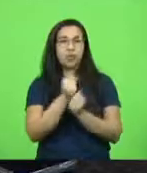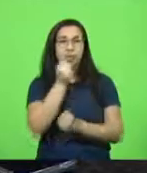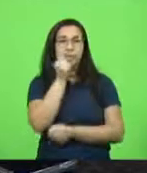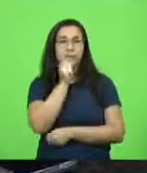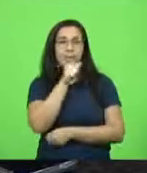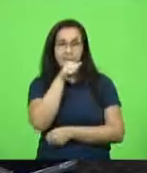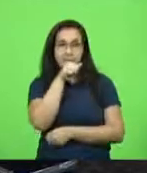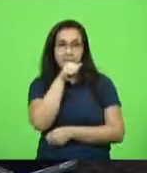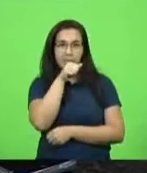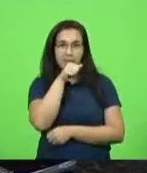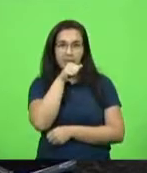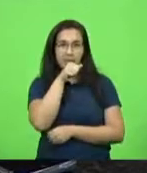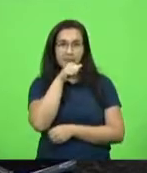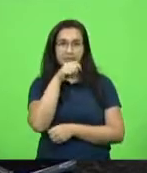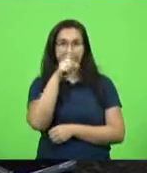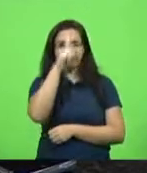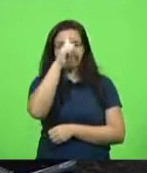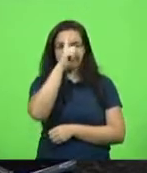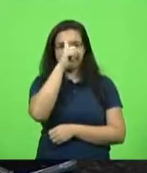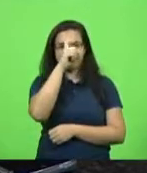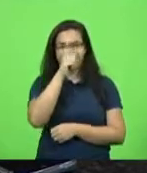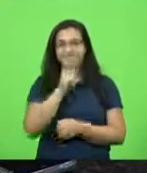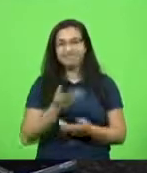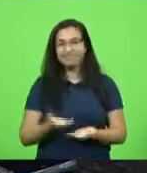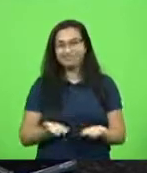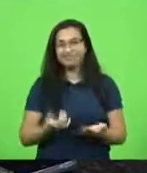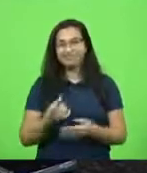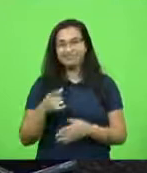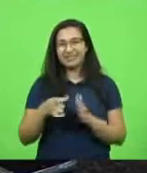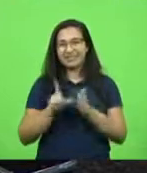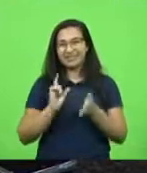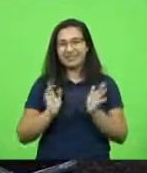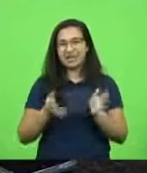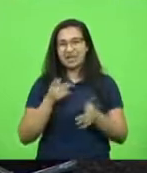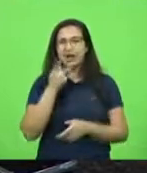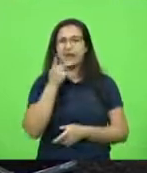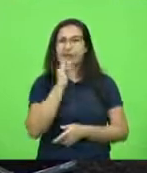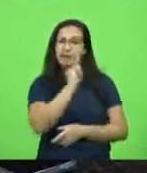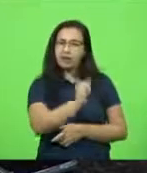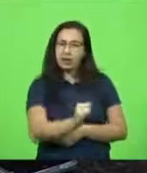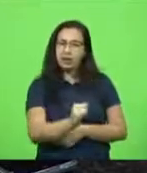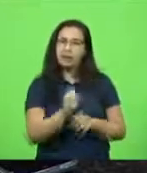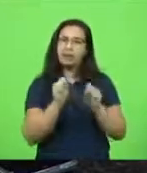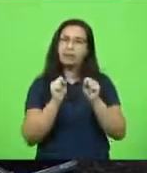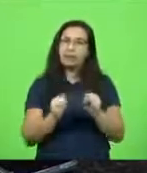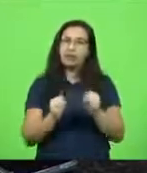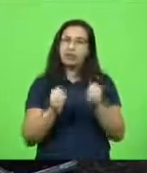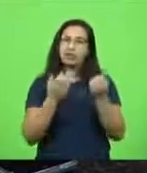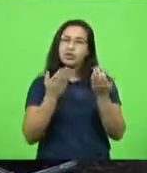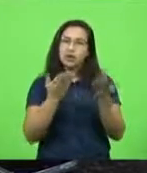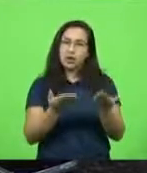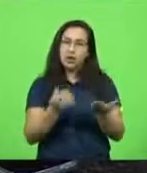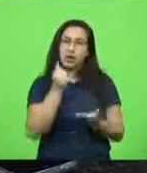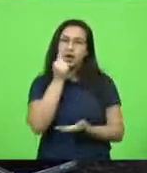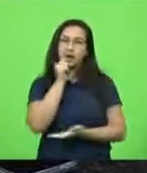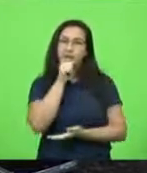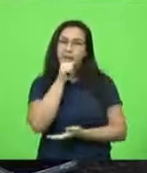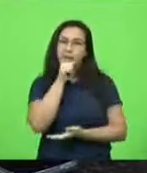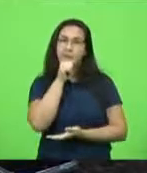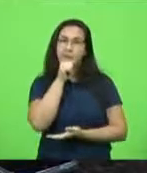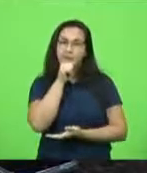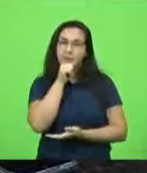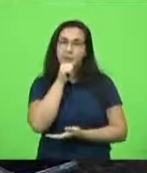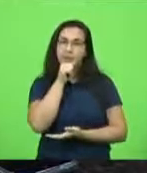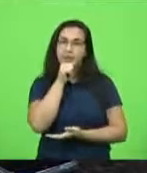E como eu já disse anteriormente para ele pode ter absoluta certeza Deputado que ela está na nossas orações e